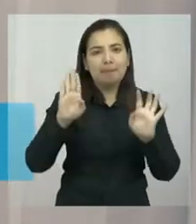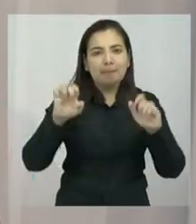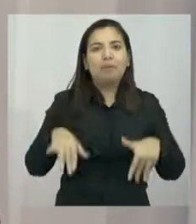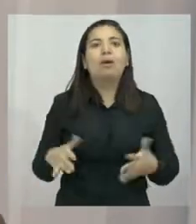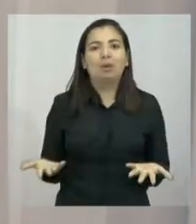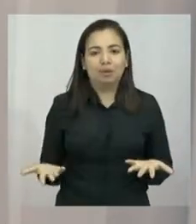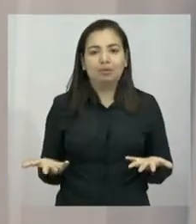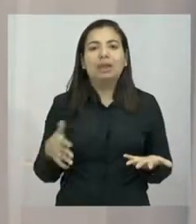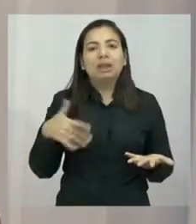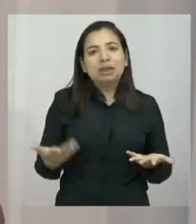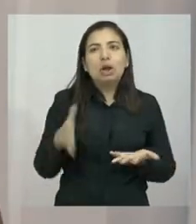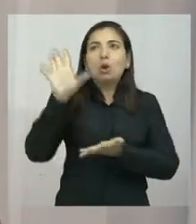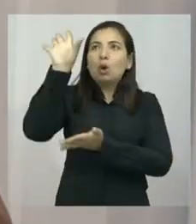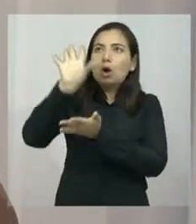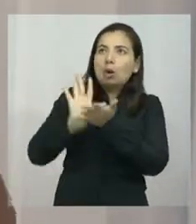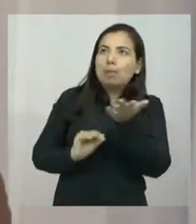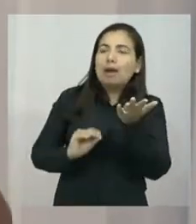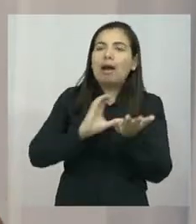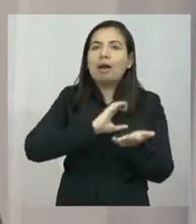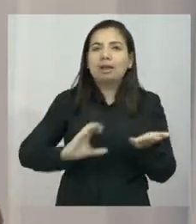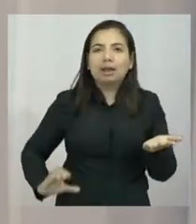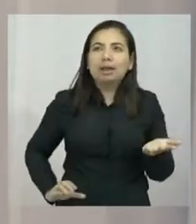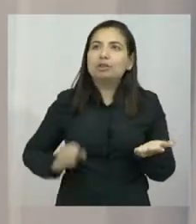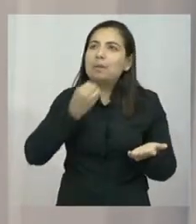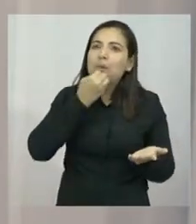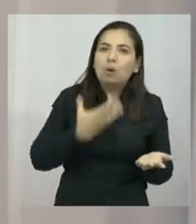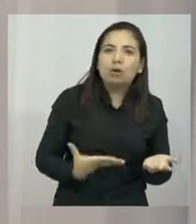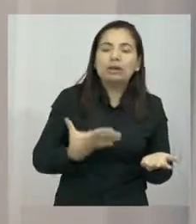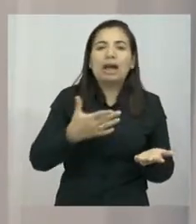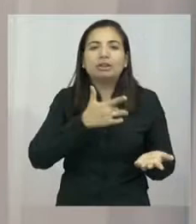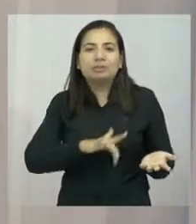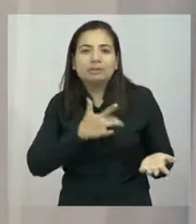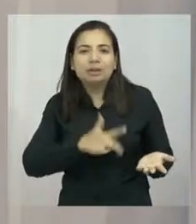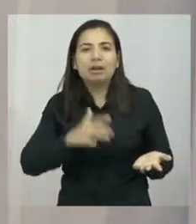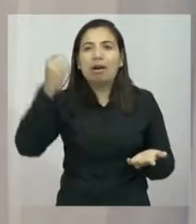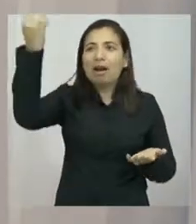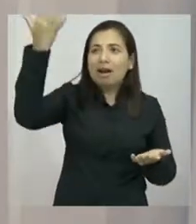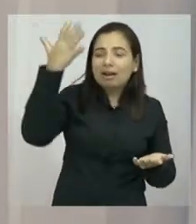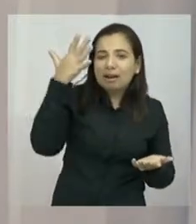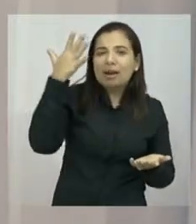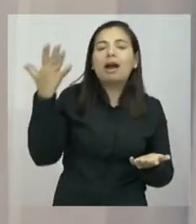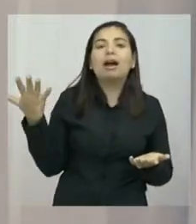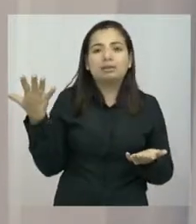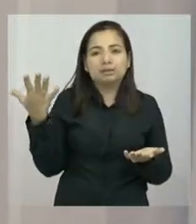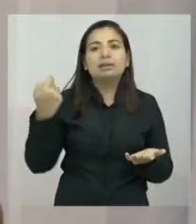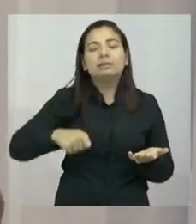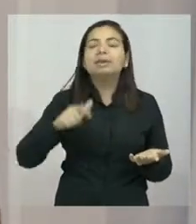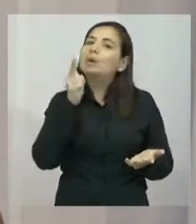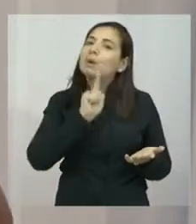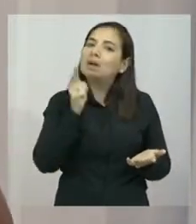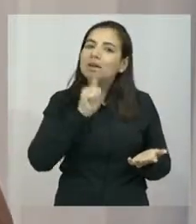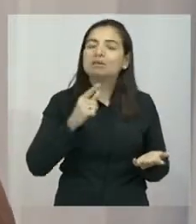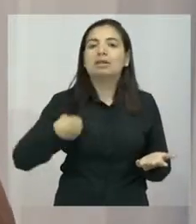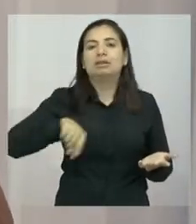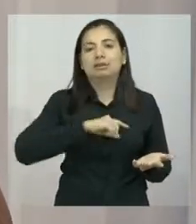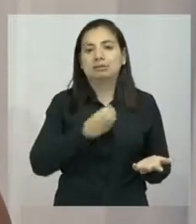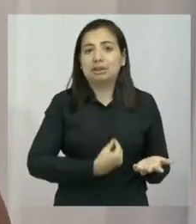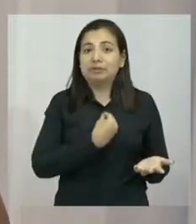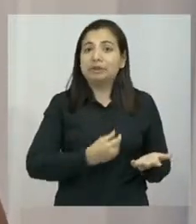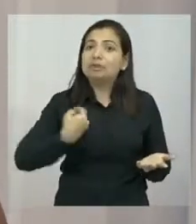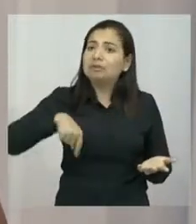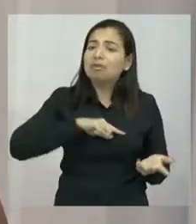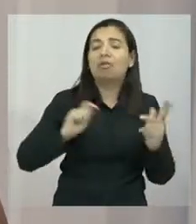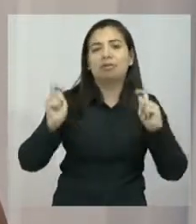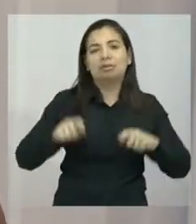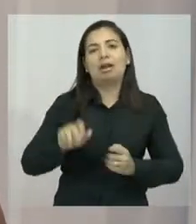as coisas de Cristo, a bondade, a misericórdia, a graça, ela sendo alcançada às nossas vidas, que nós possamos copiar, porque